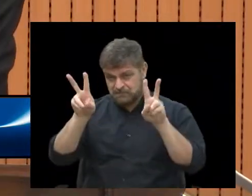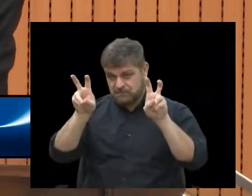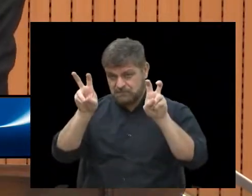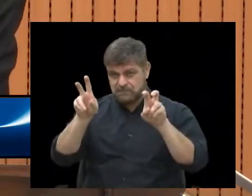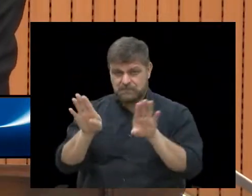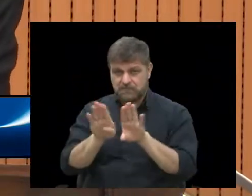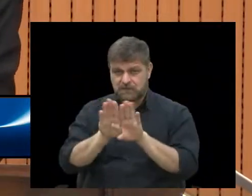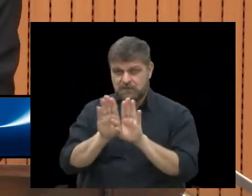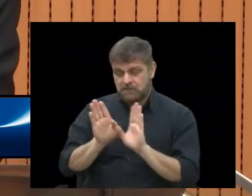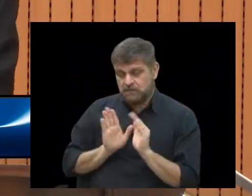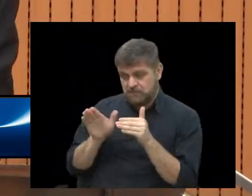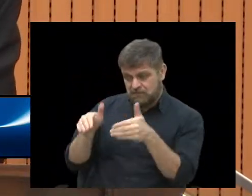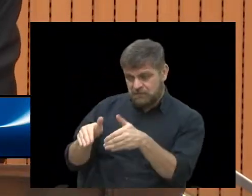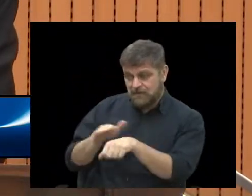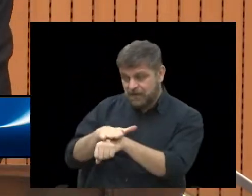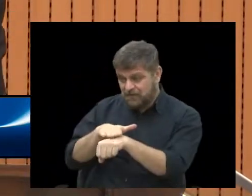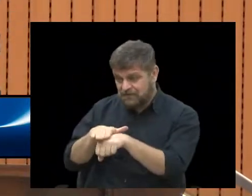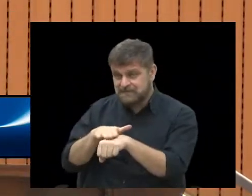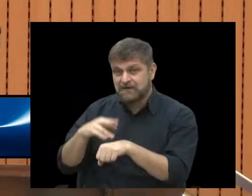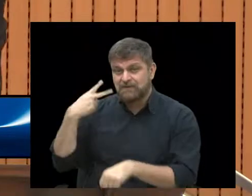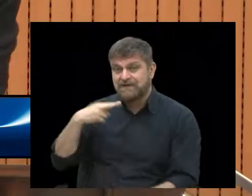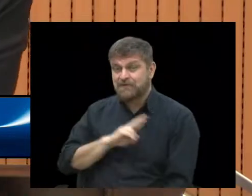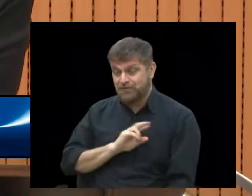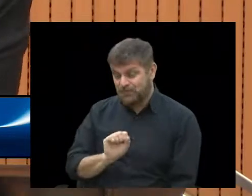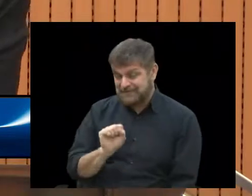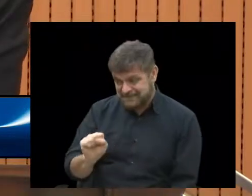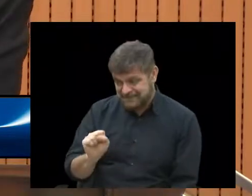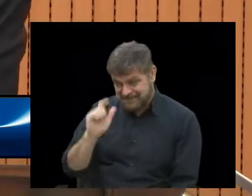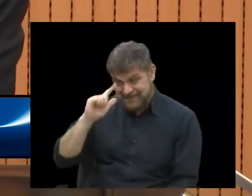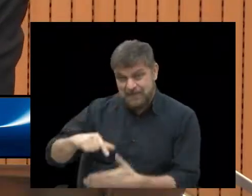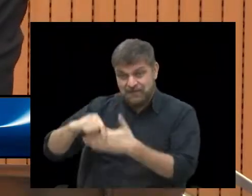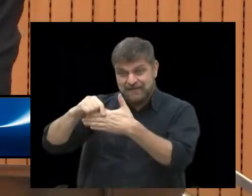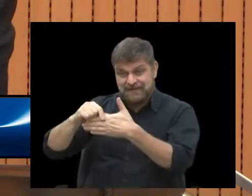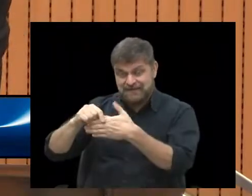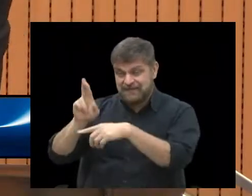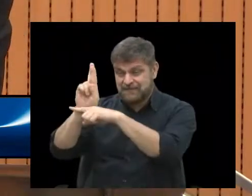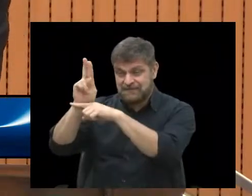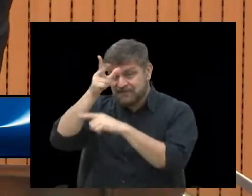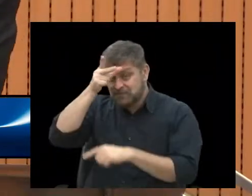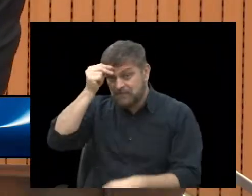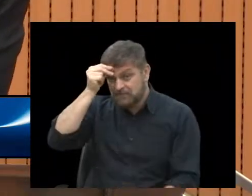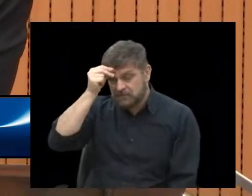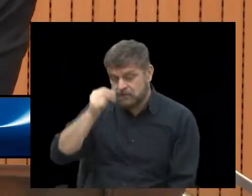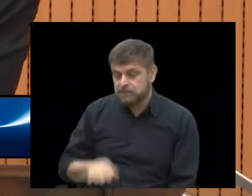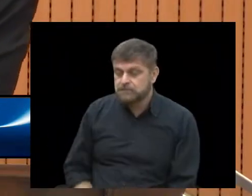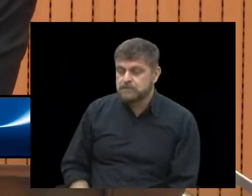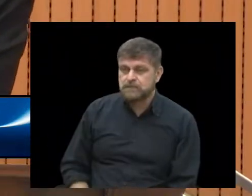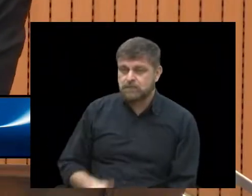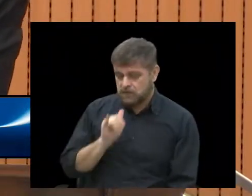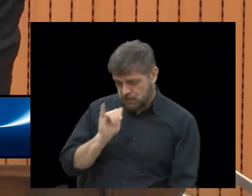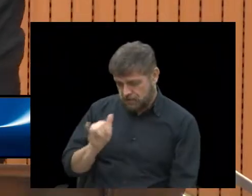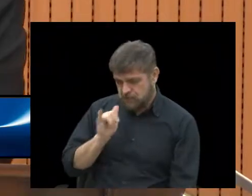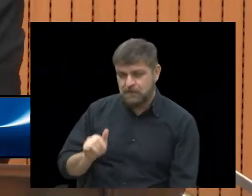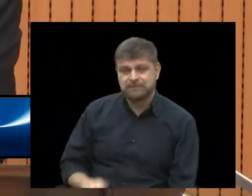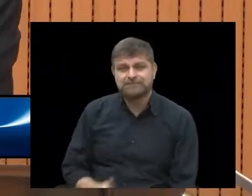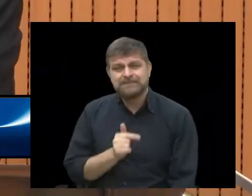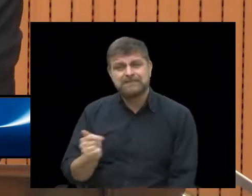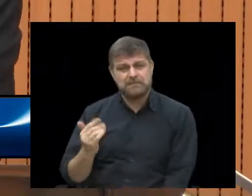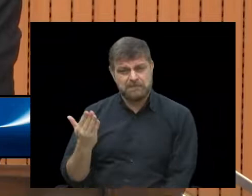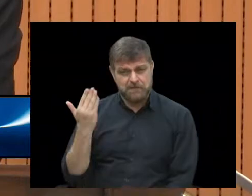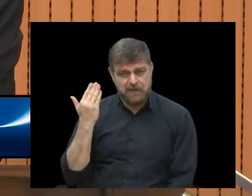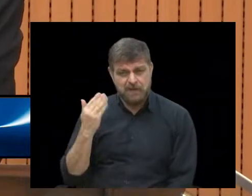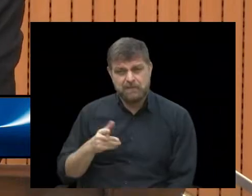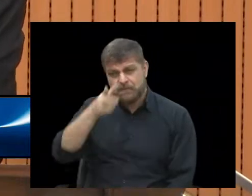eu me dirijo ao líder, ao vice-líder de governo, é uma preocupação que me surgiu, é o seguinte. Na semana passada,